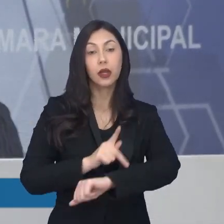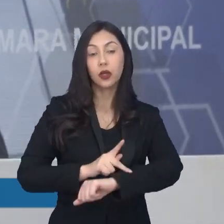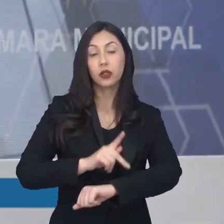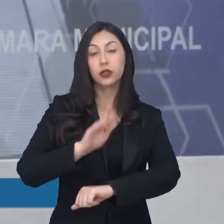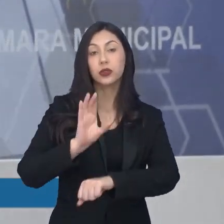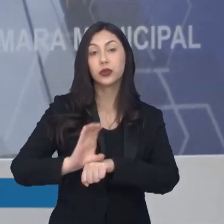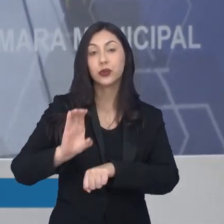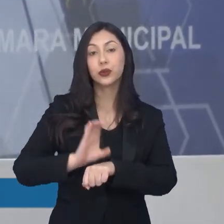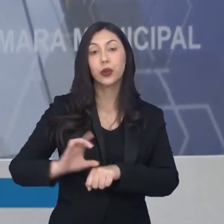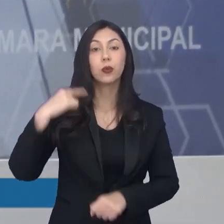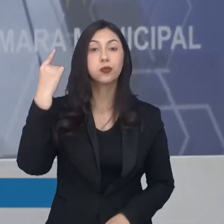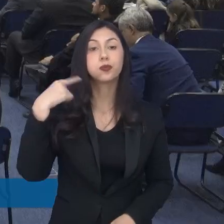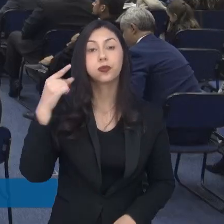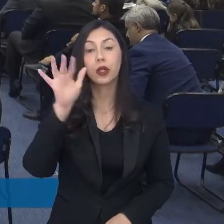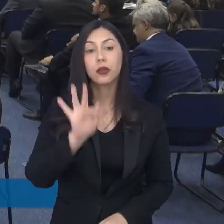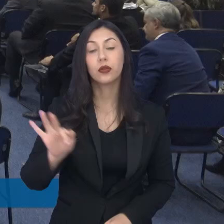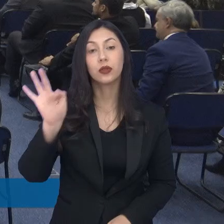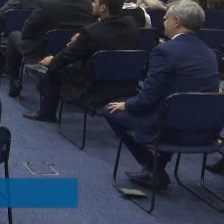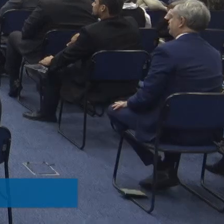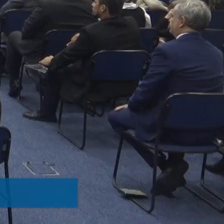Univap.